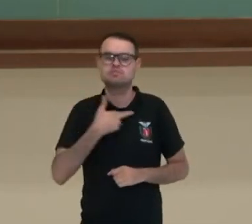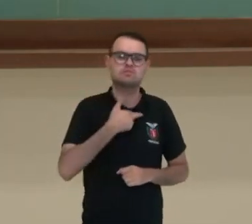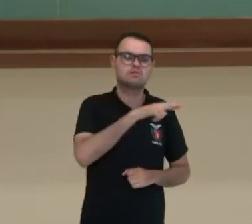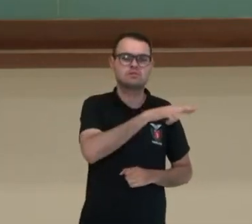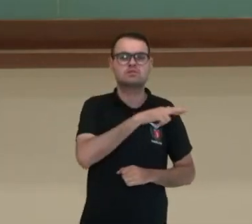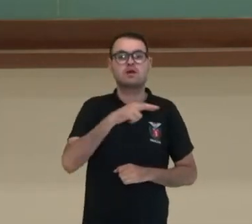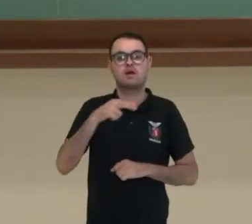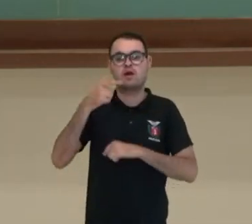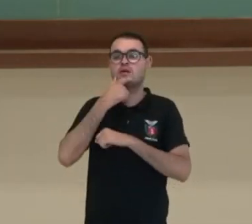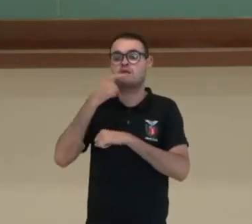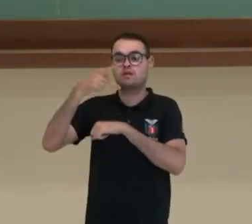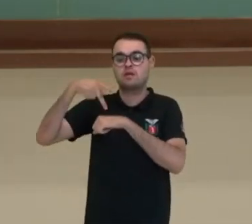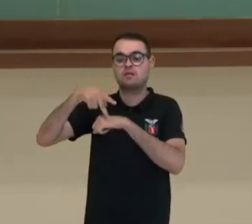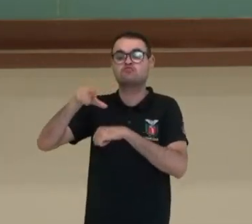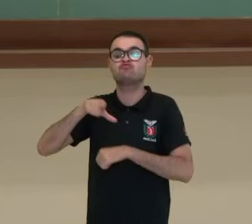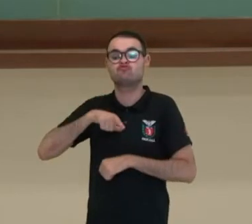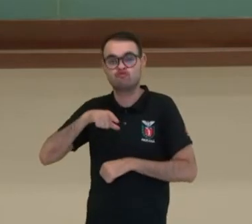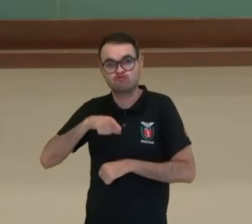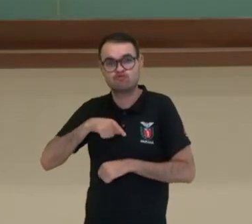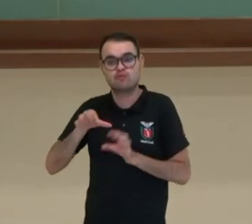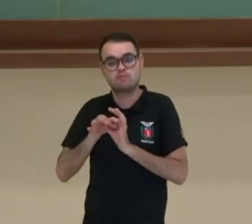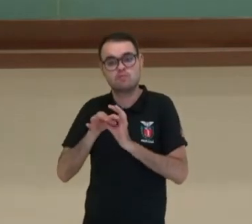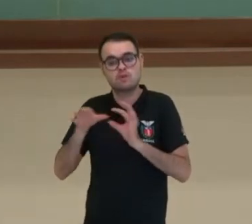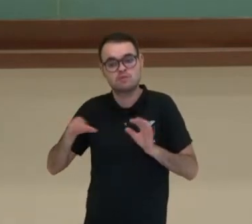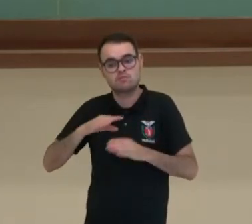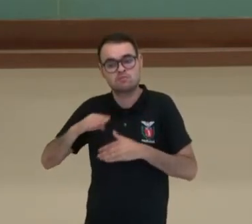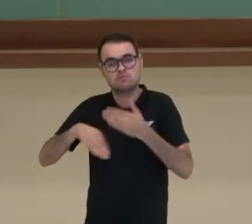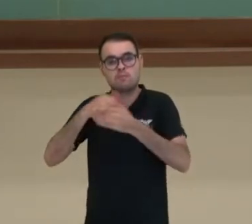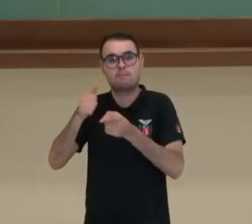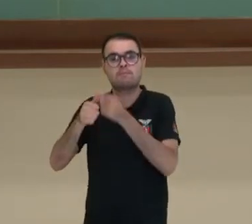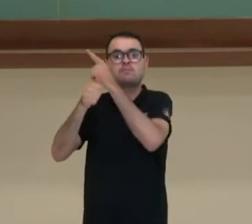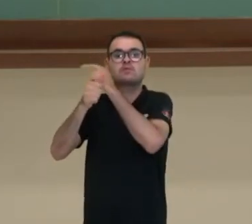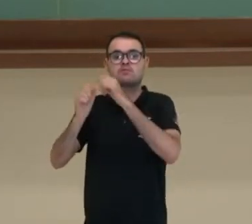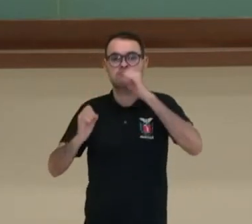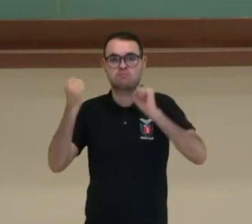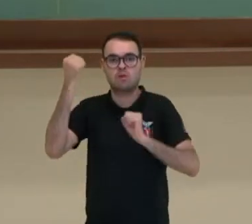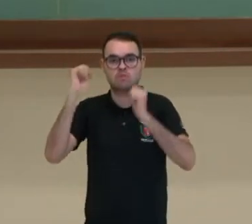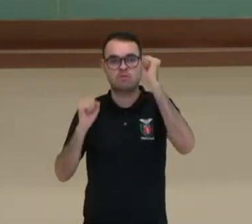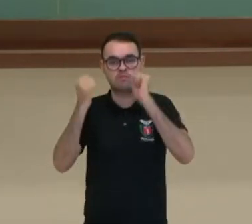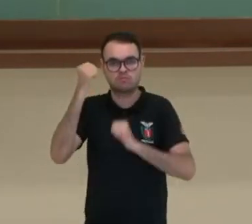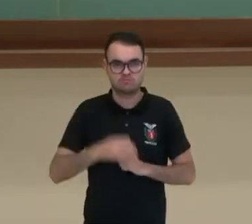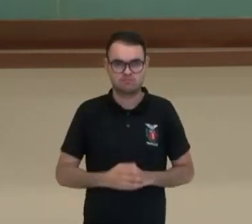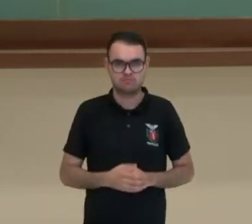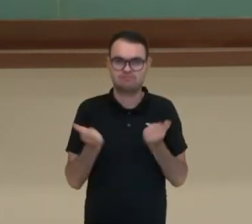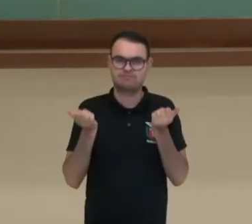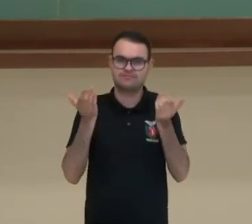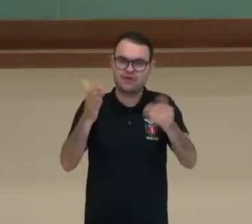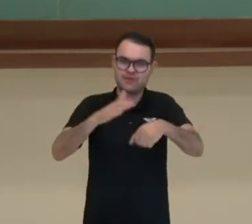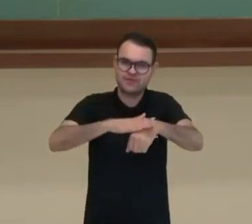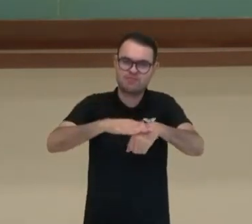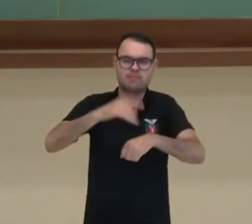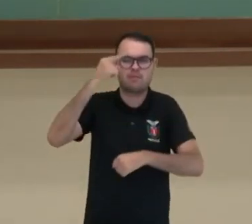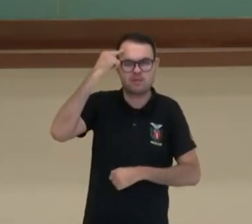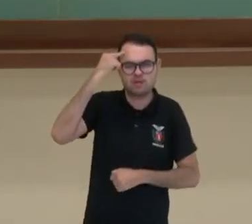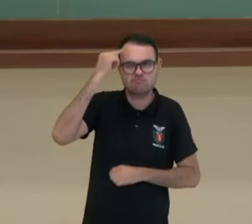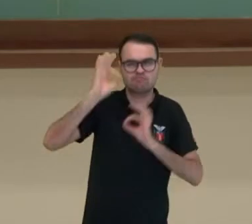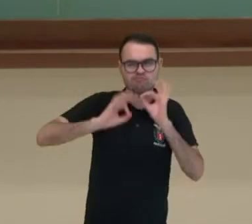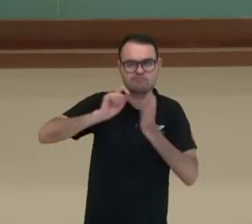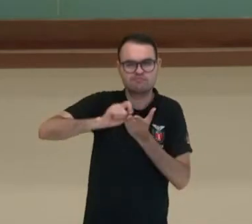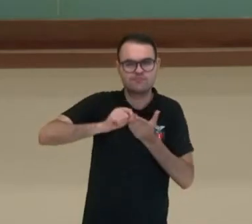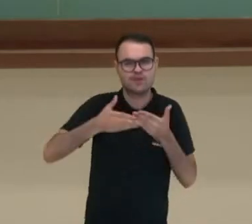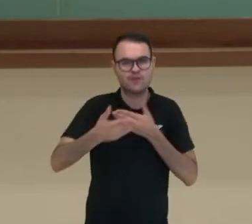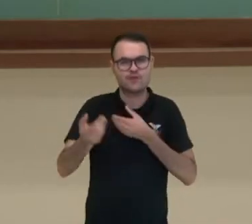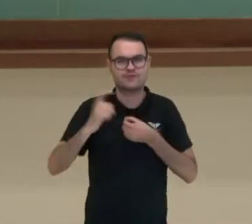Inglaterra possuía e que permitiu o seu pioneirismo industrial? Vocês vão ter um tempinho aí para pensar e eu já